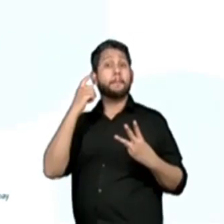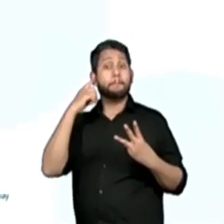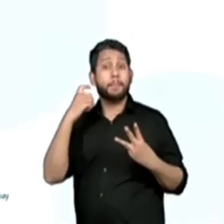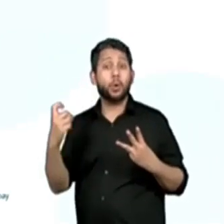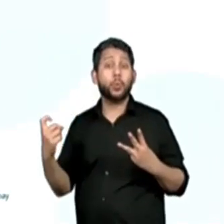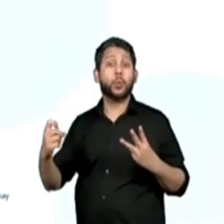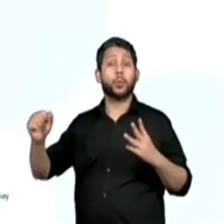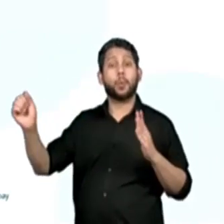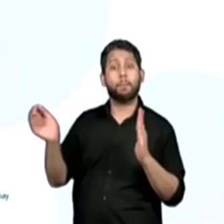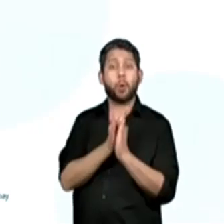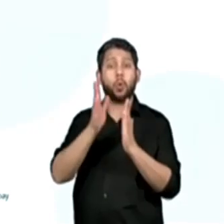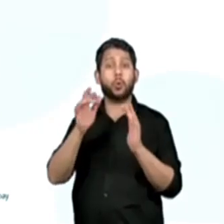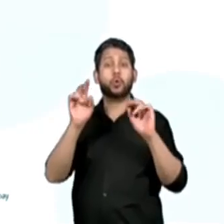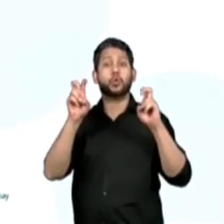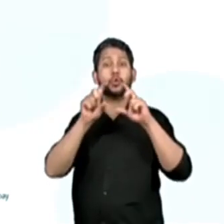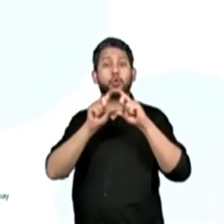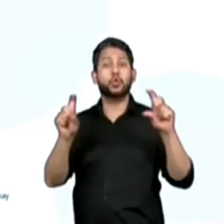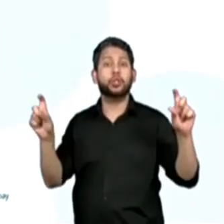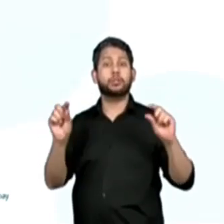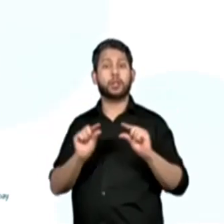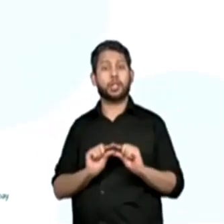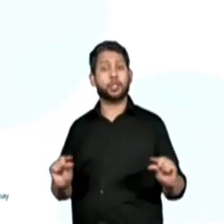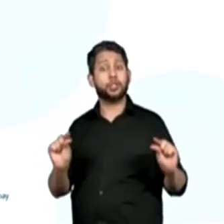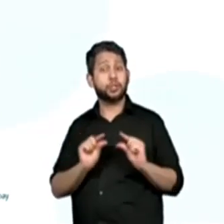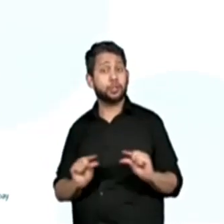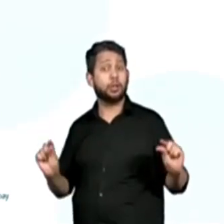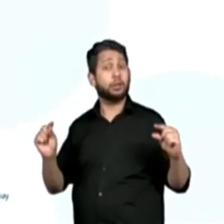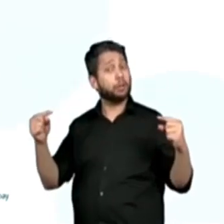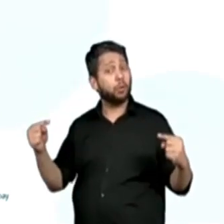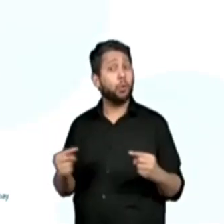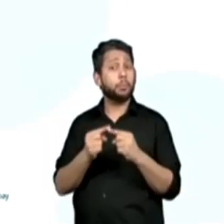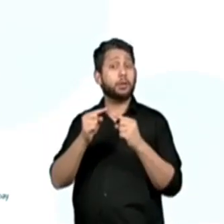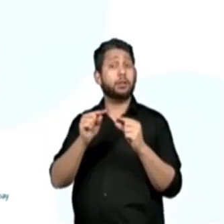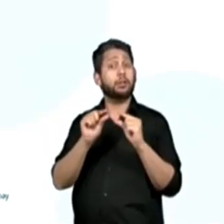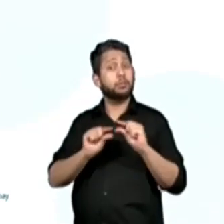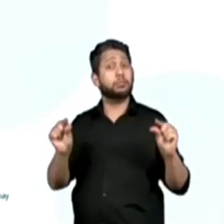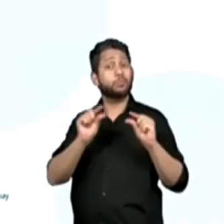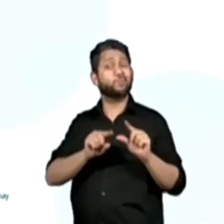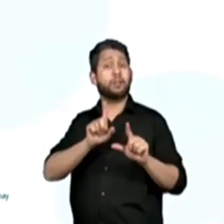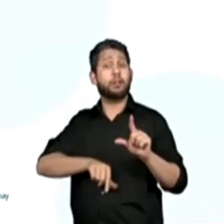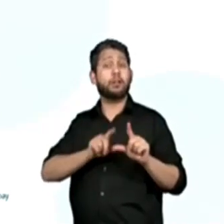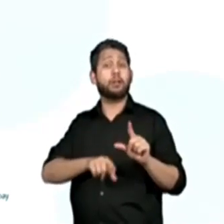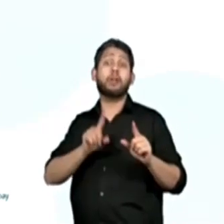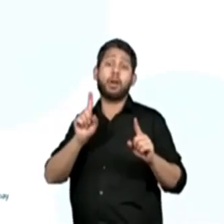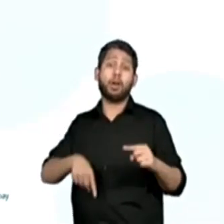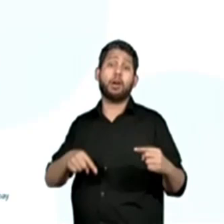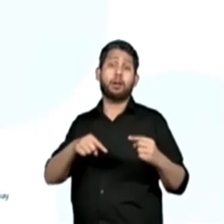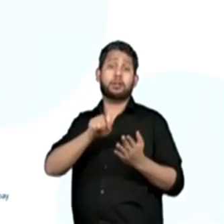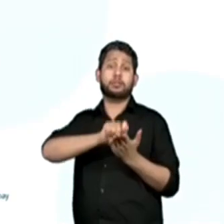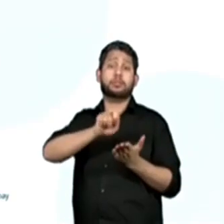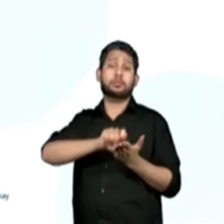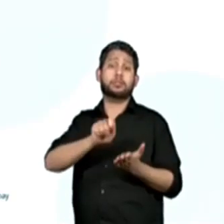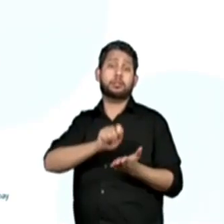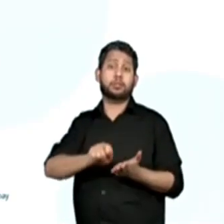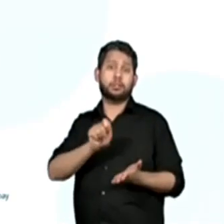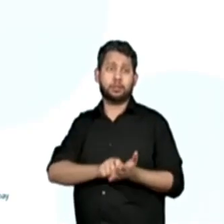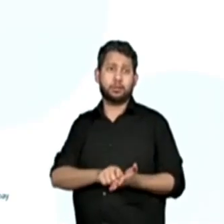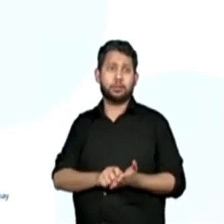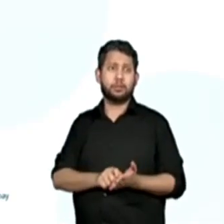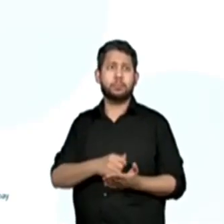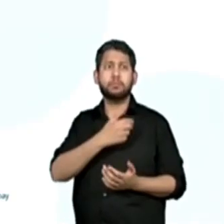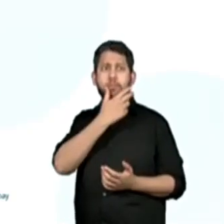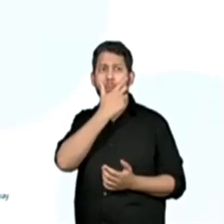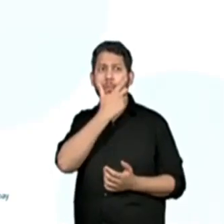onomatopeias, títulos, legendas, tudo isso é escrito. Tudo que é escrito,